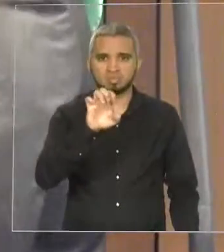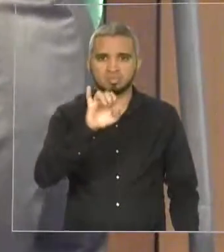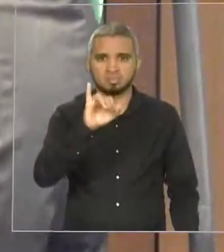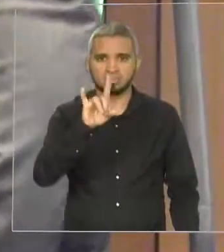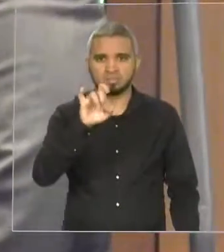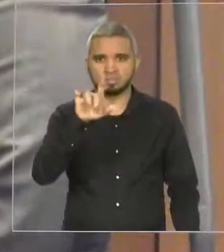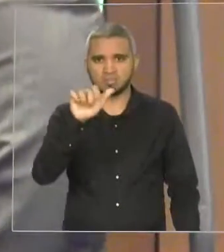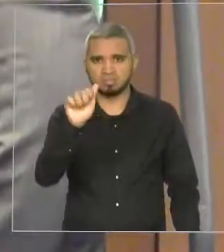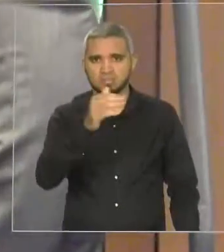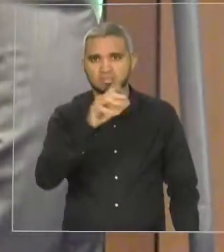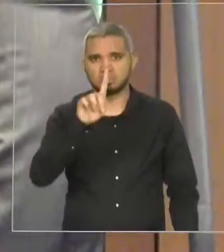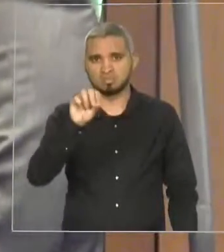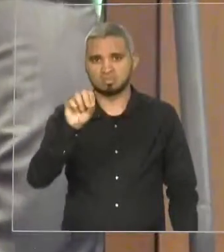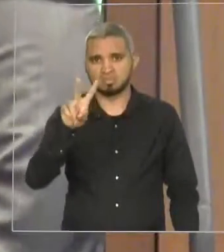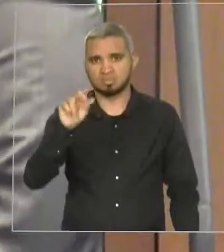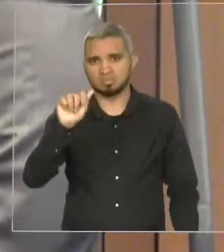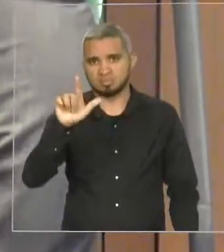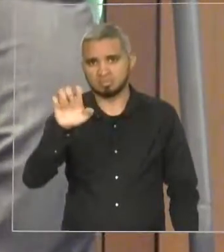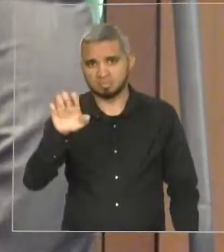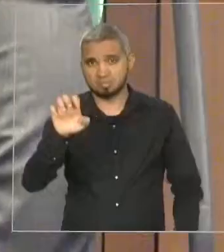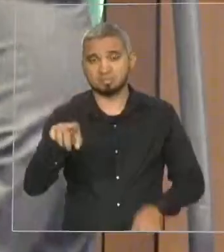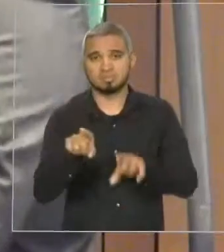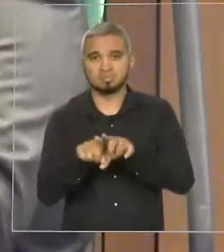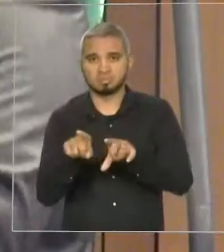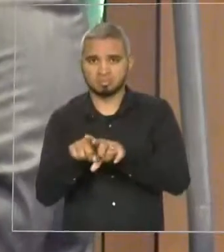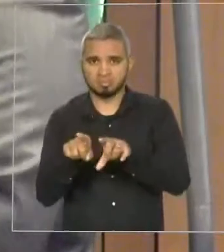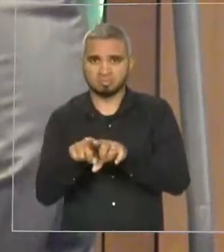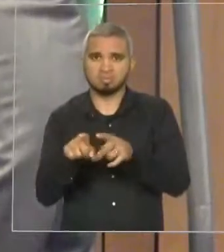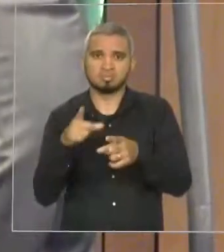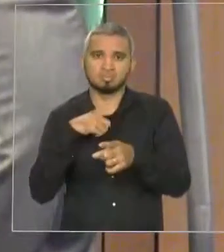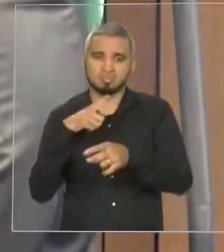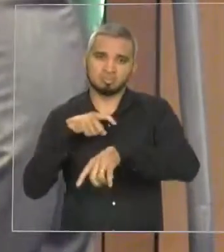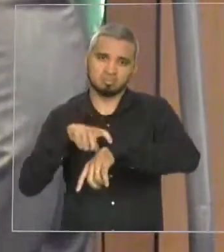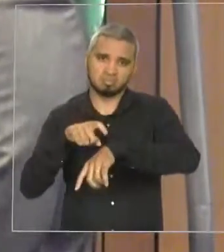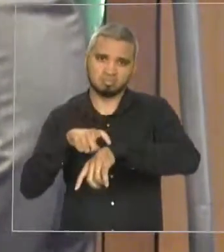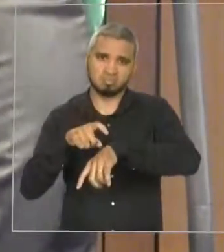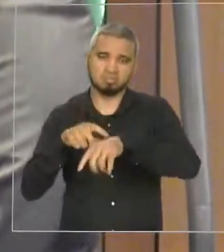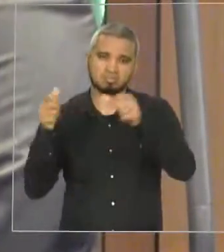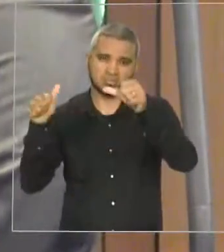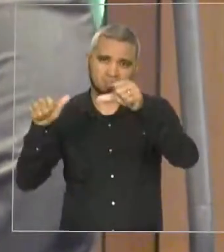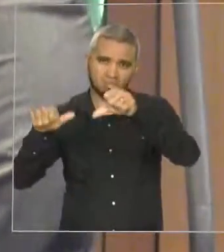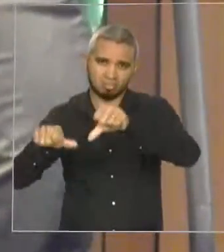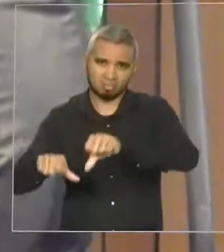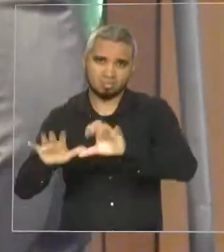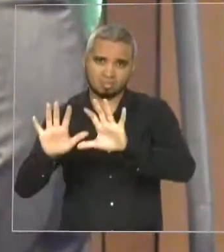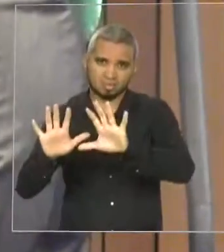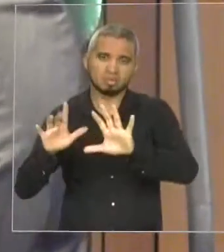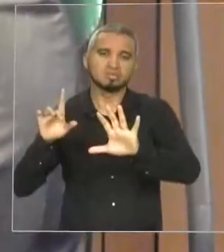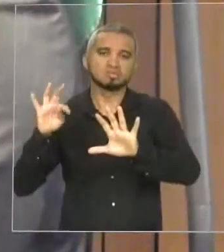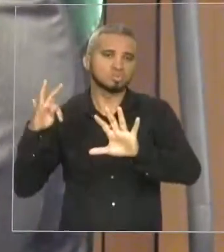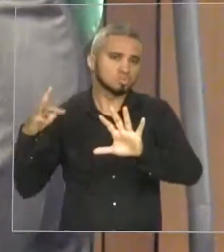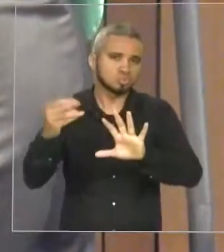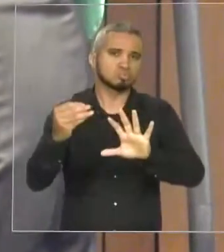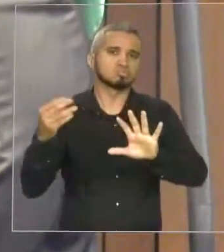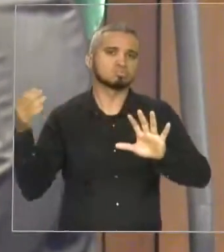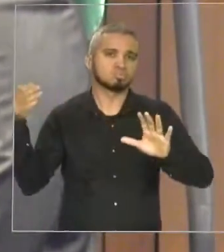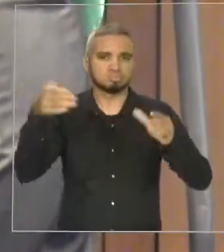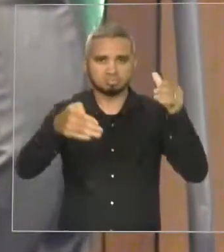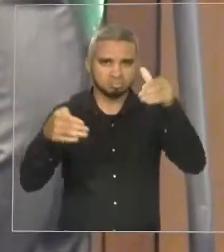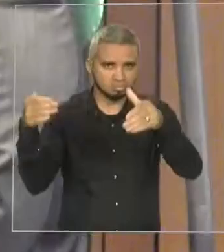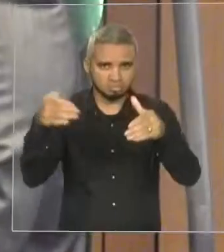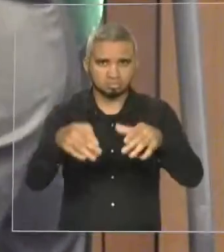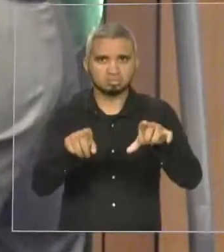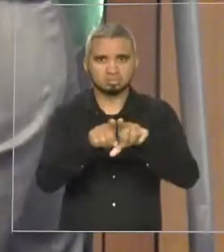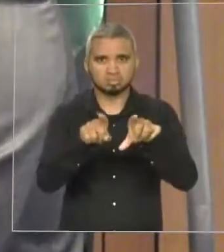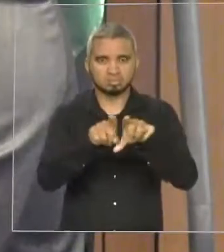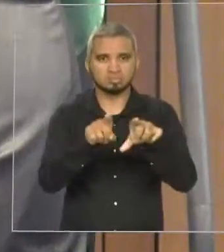grande trabalho em Trizidela do Vale, até mesmo no momento desse de crise. Quero também agradecer a presença da deputada Francisca Primo,